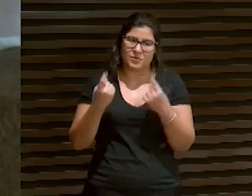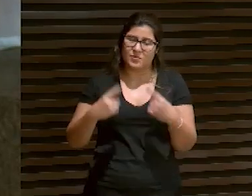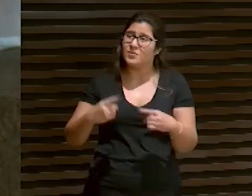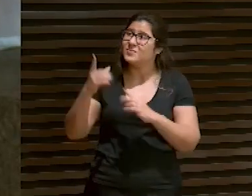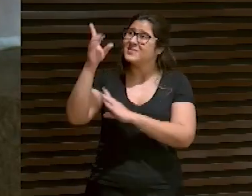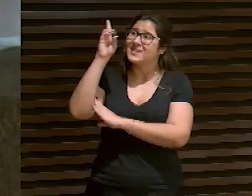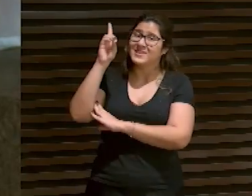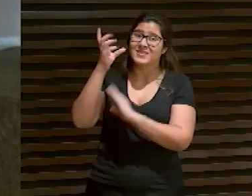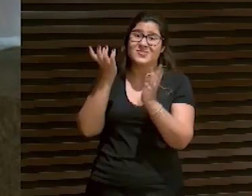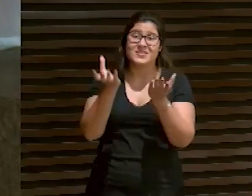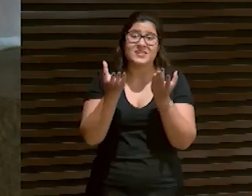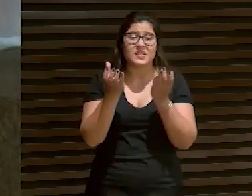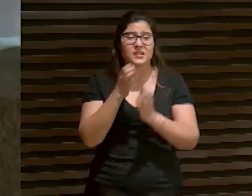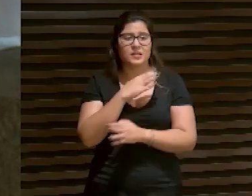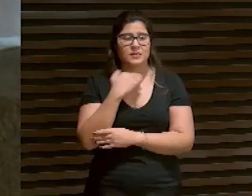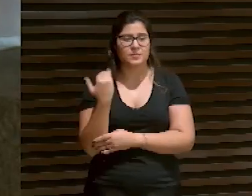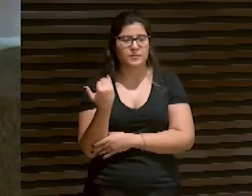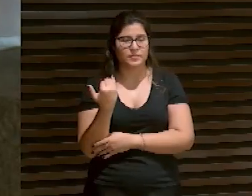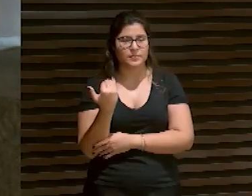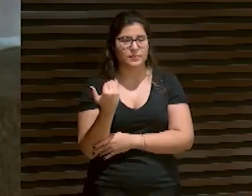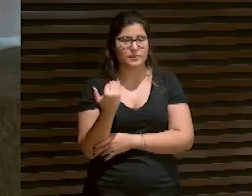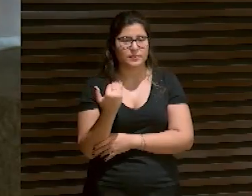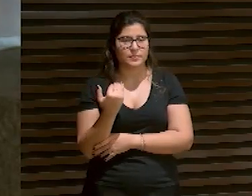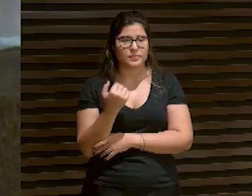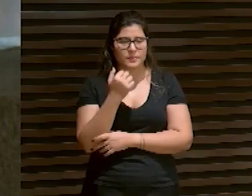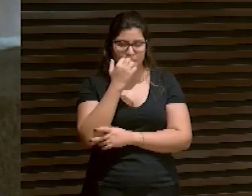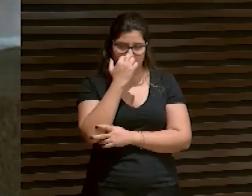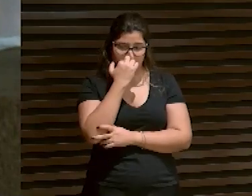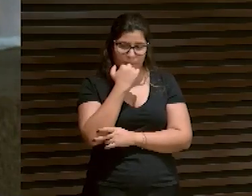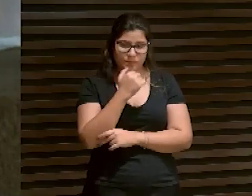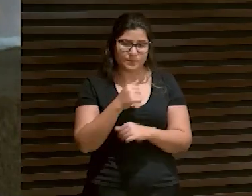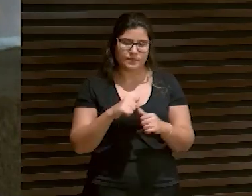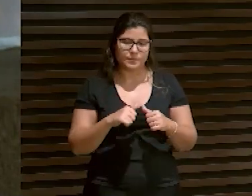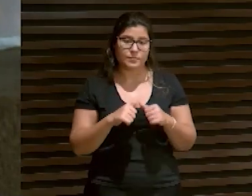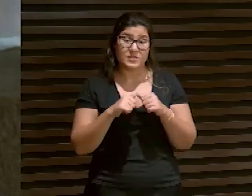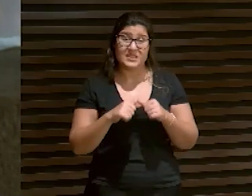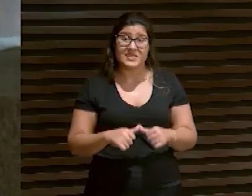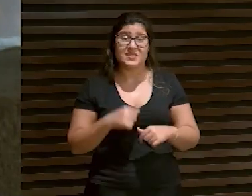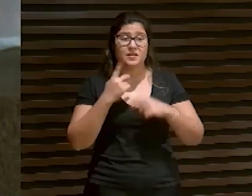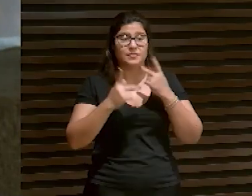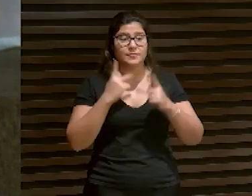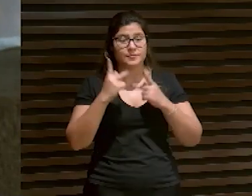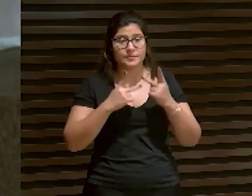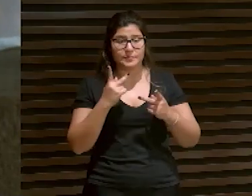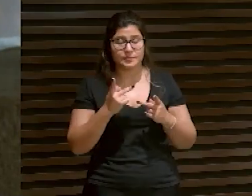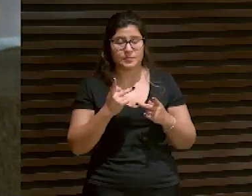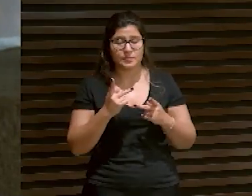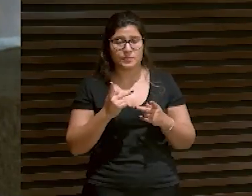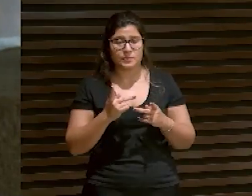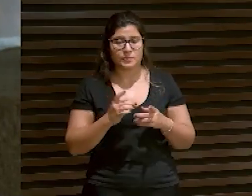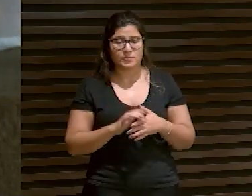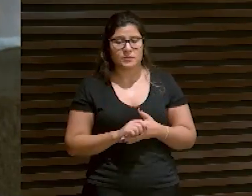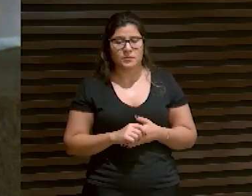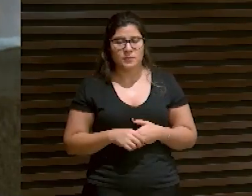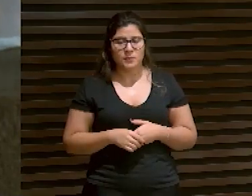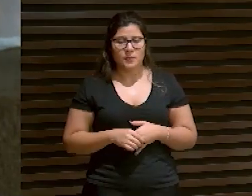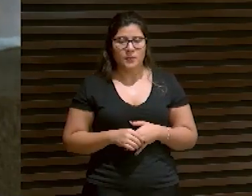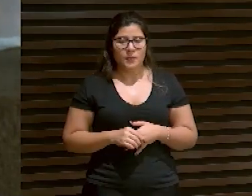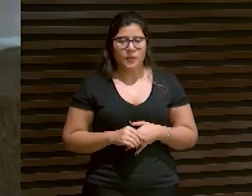deseja morrer. E, irmãos, ele está basicamente dizendo que